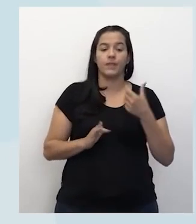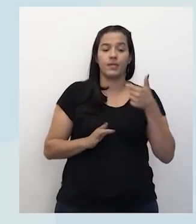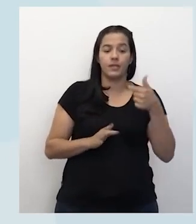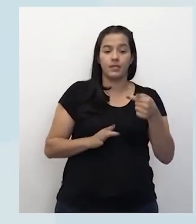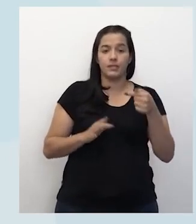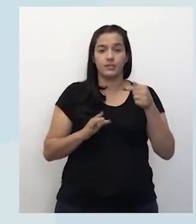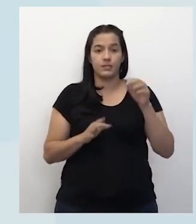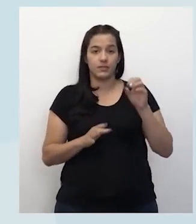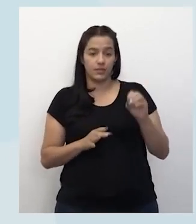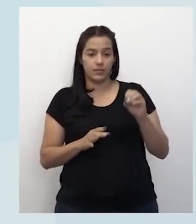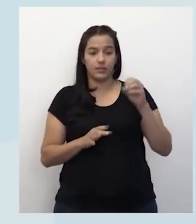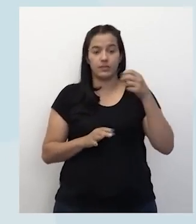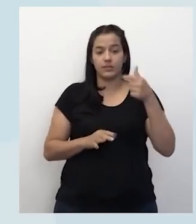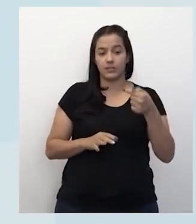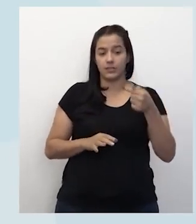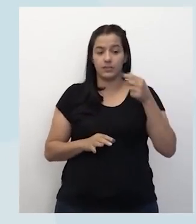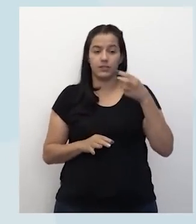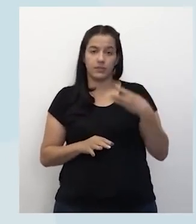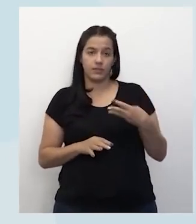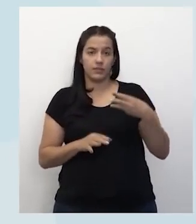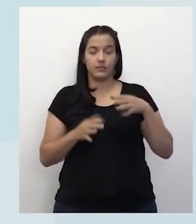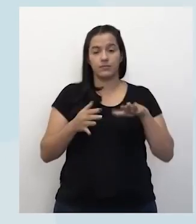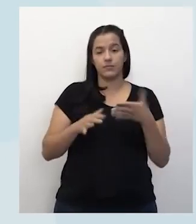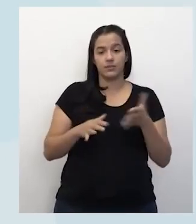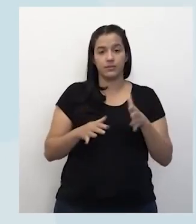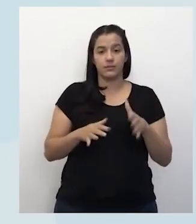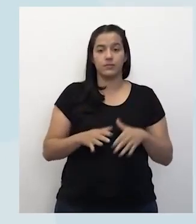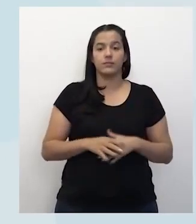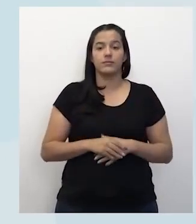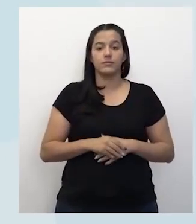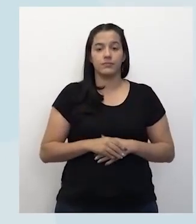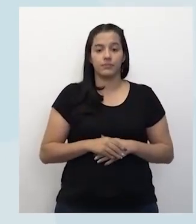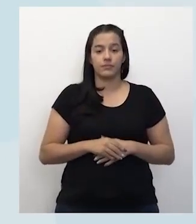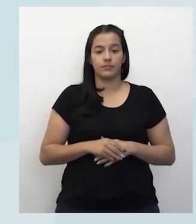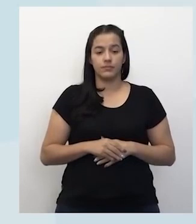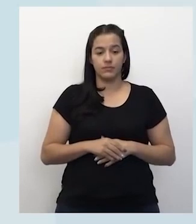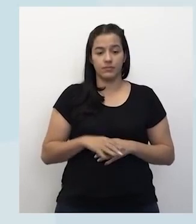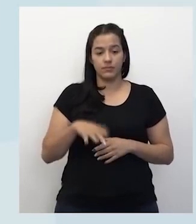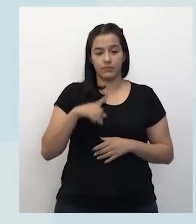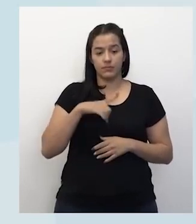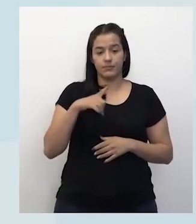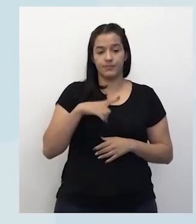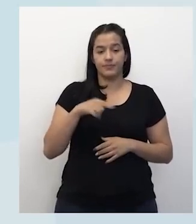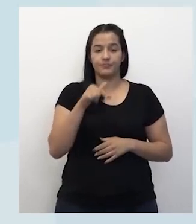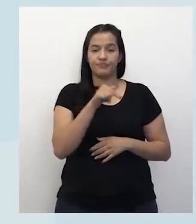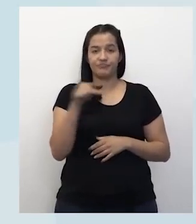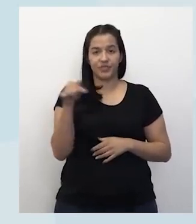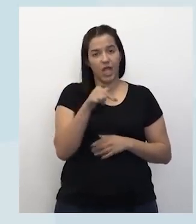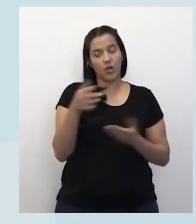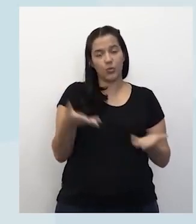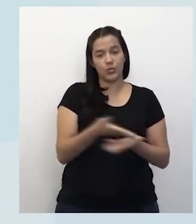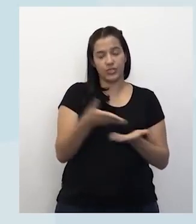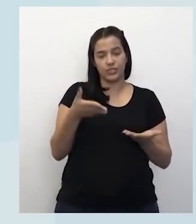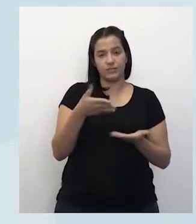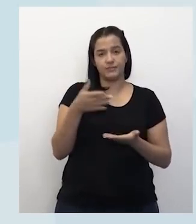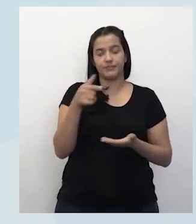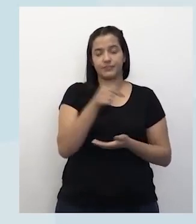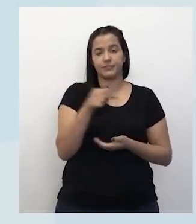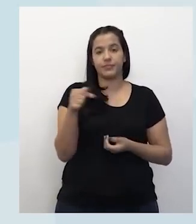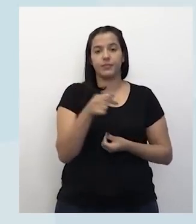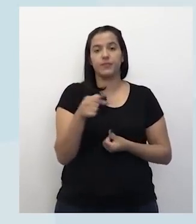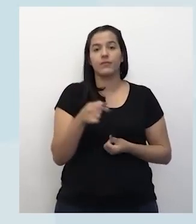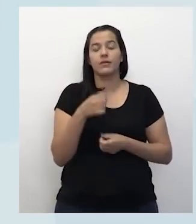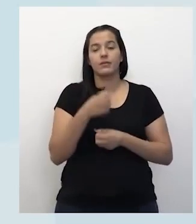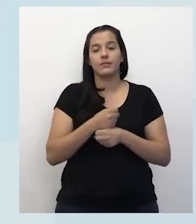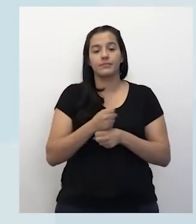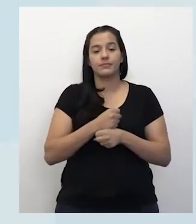70 a 73 anos, já passou, por sinal, essa parte aí, né, está em torno aí de 77 anos em média, né, e os países